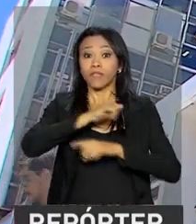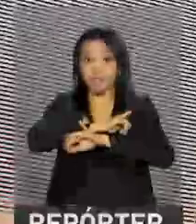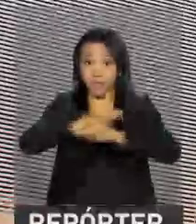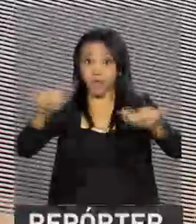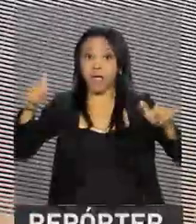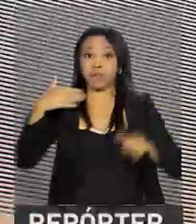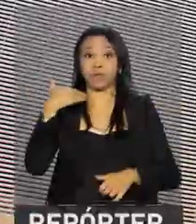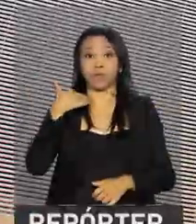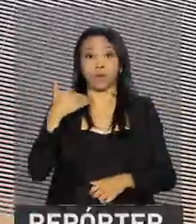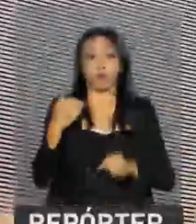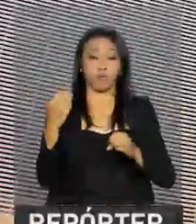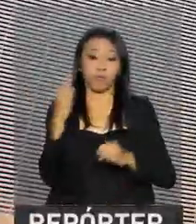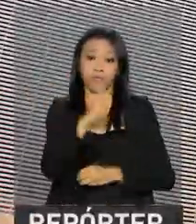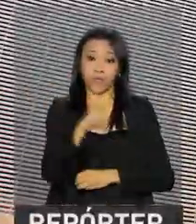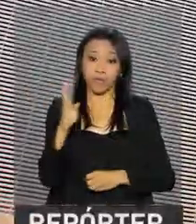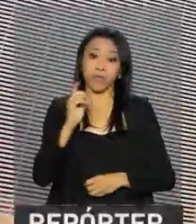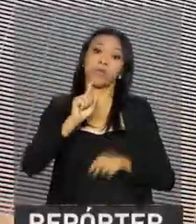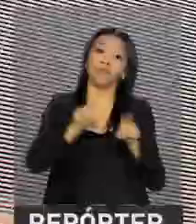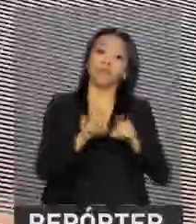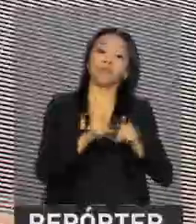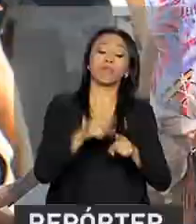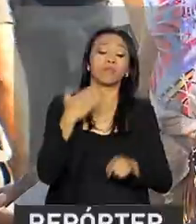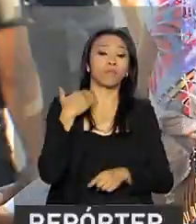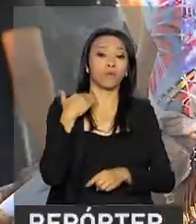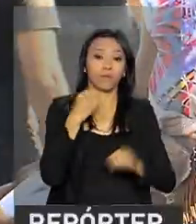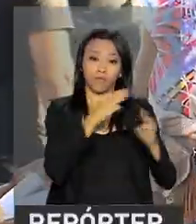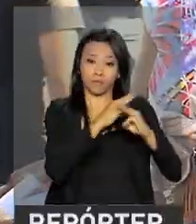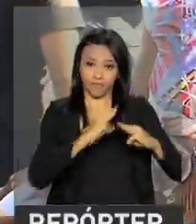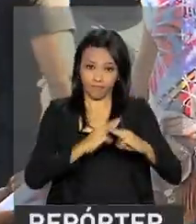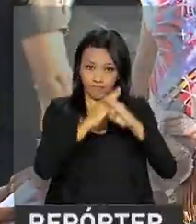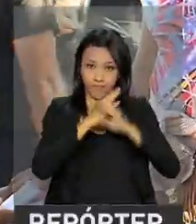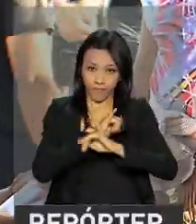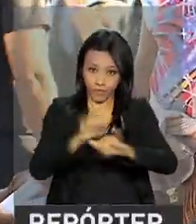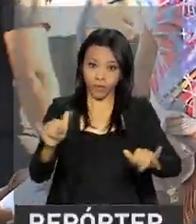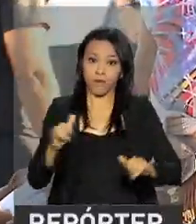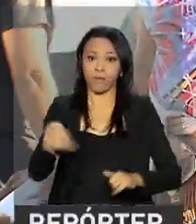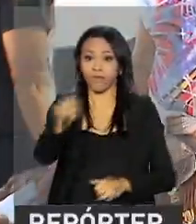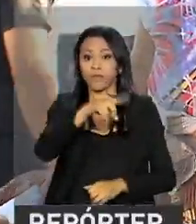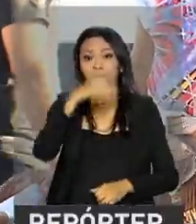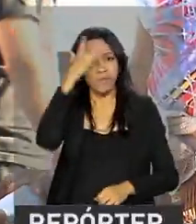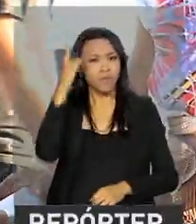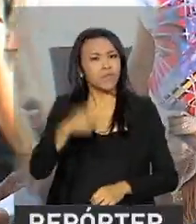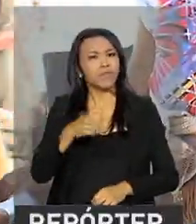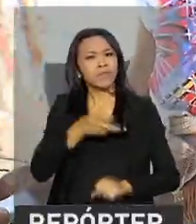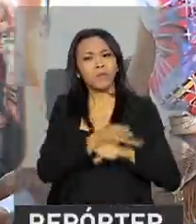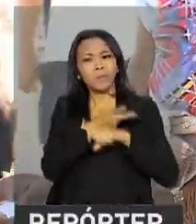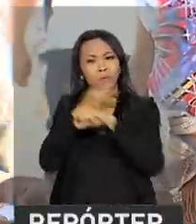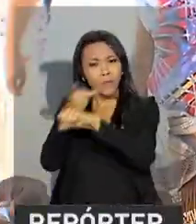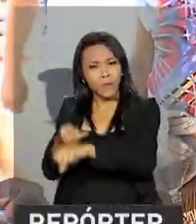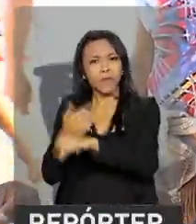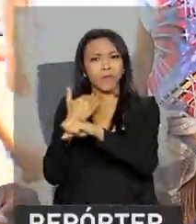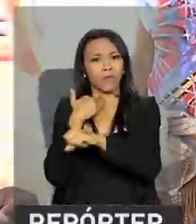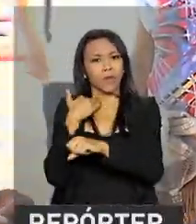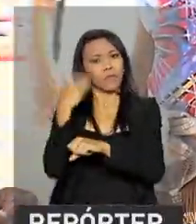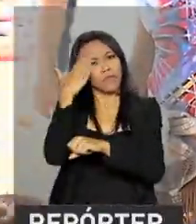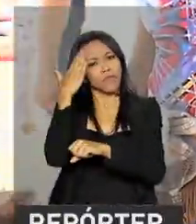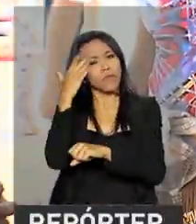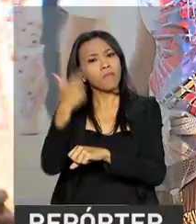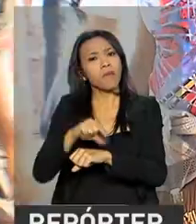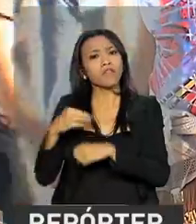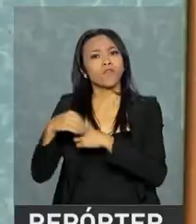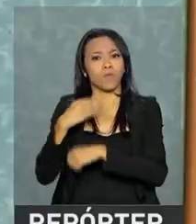e pela caixa econômica nos próximos dias o cidadão deve entrar em contato com as instituições bancárias para mais